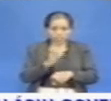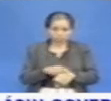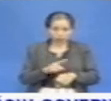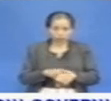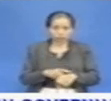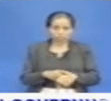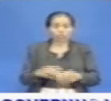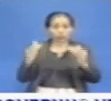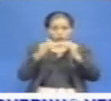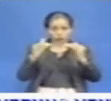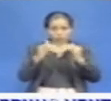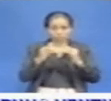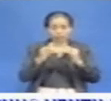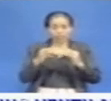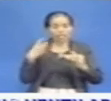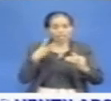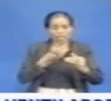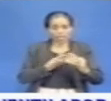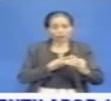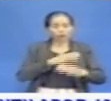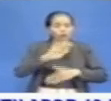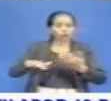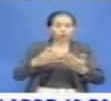Nenê, a minha mesa toma